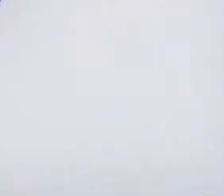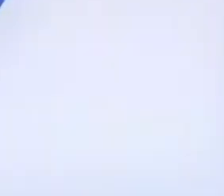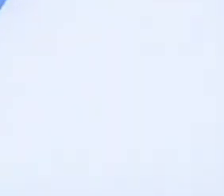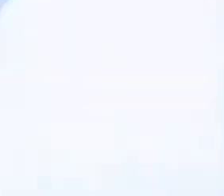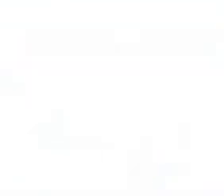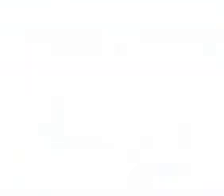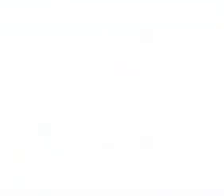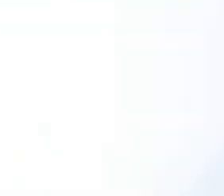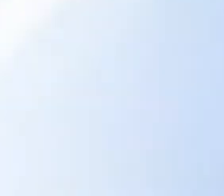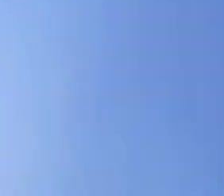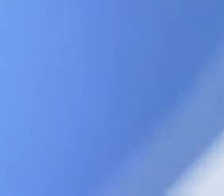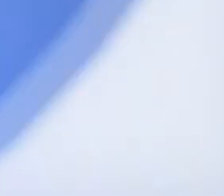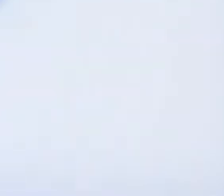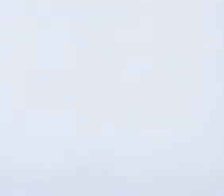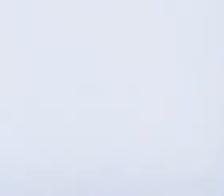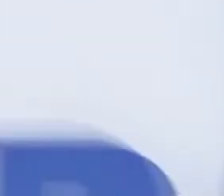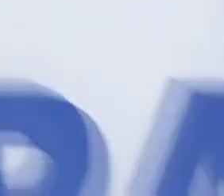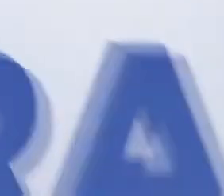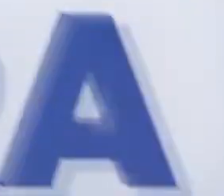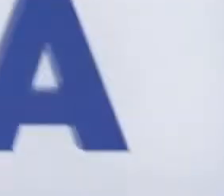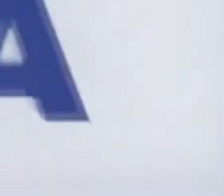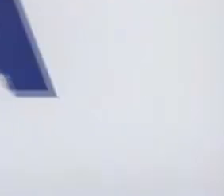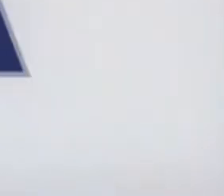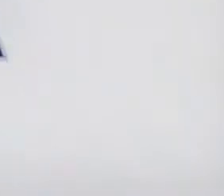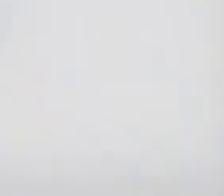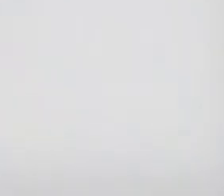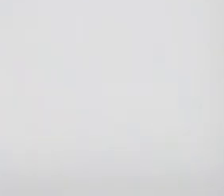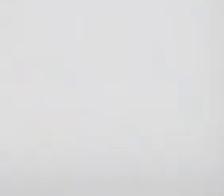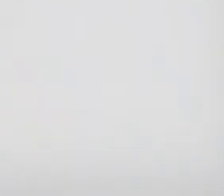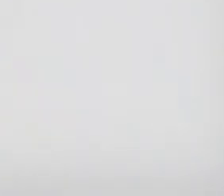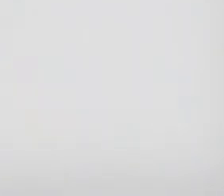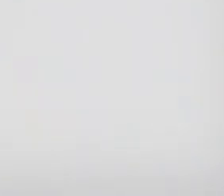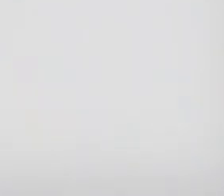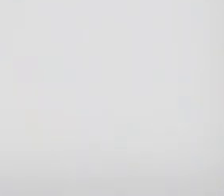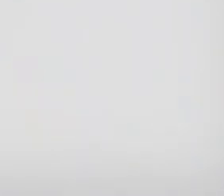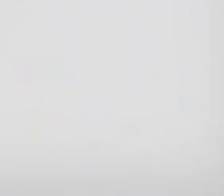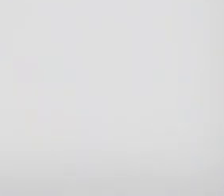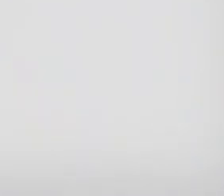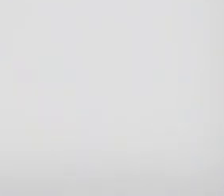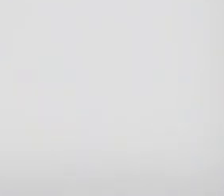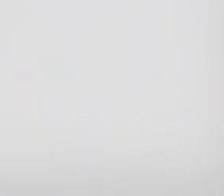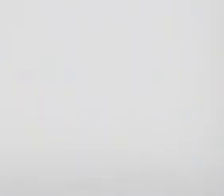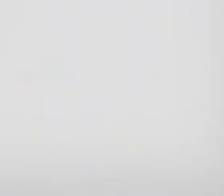TV Câmara, Campinas.